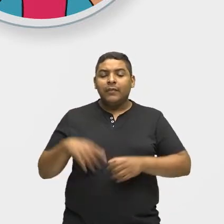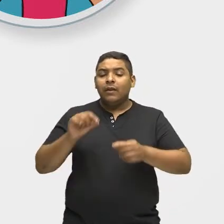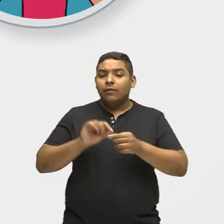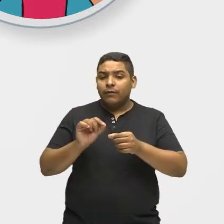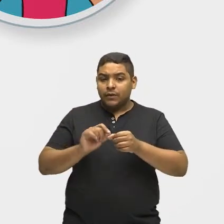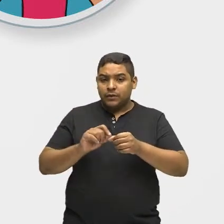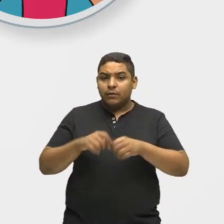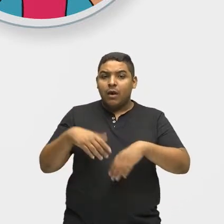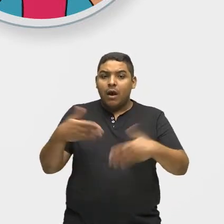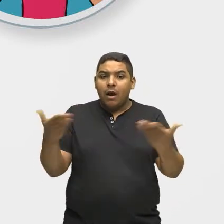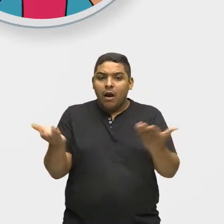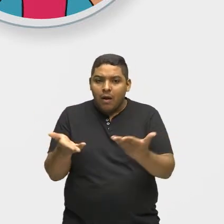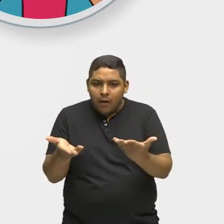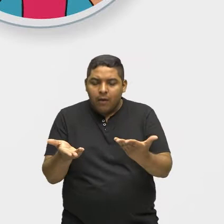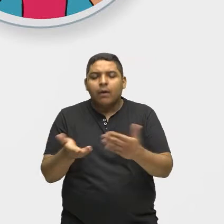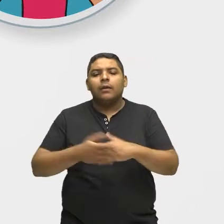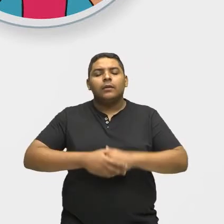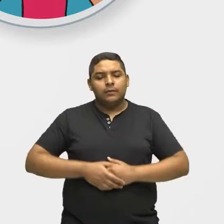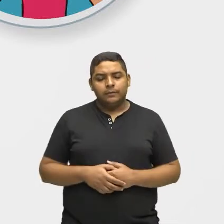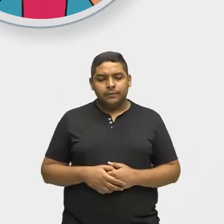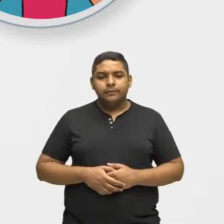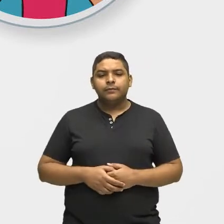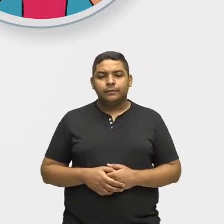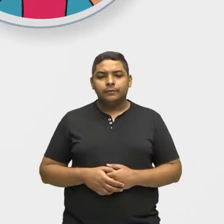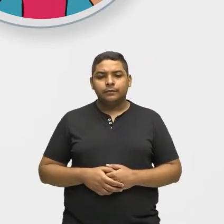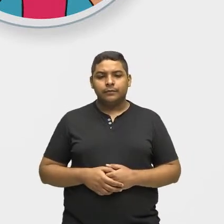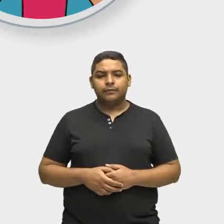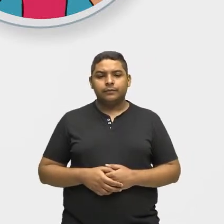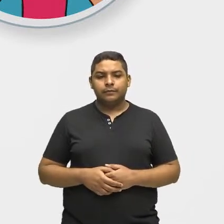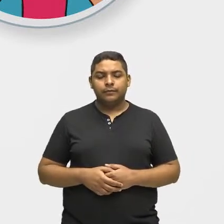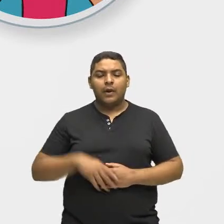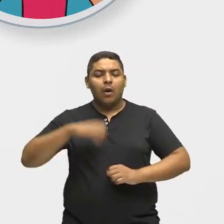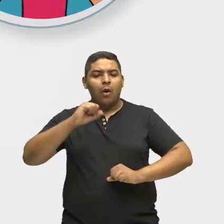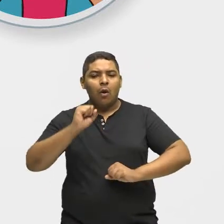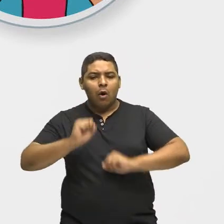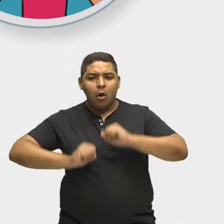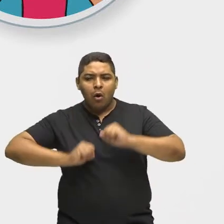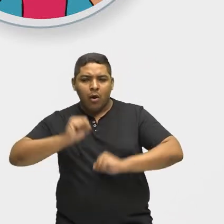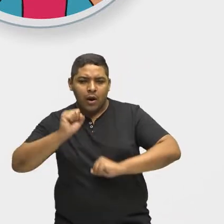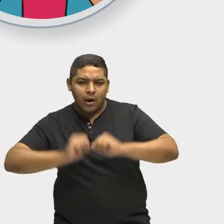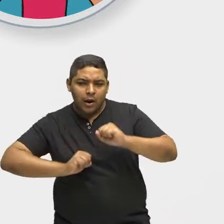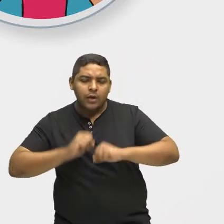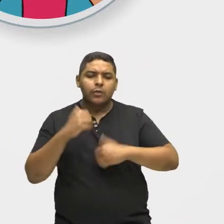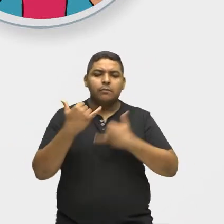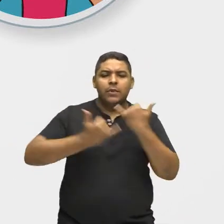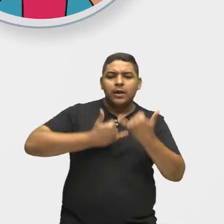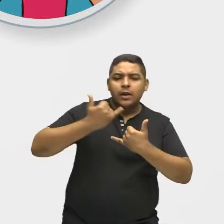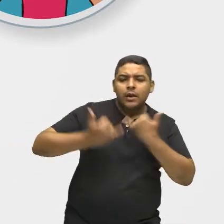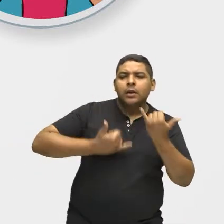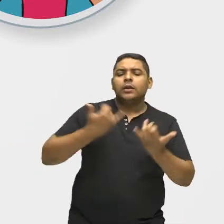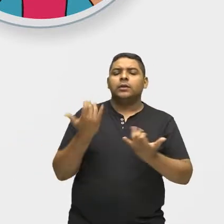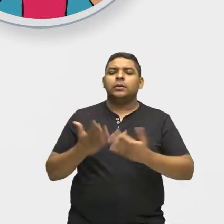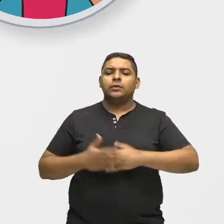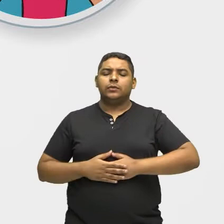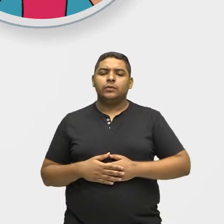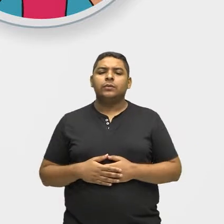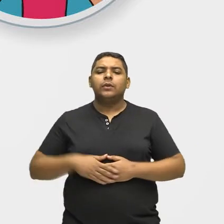neste momento. Então, correndo, brincando, nadando, então, endo, indo, ando, eu preciso utilizar